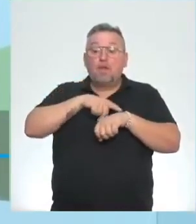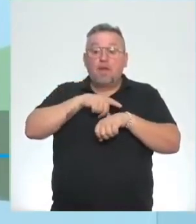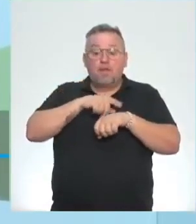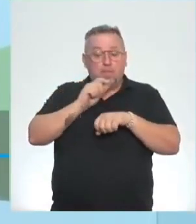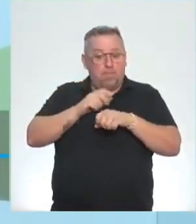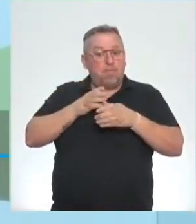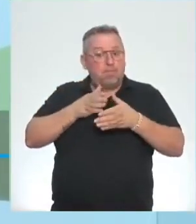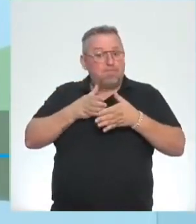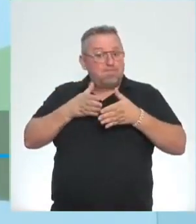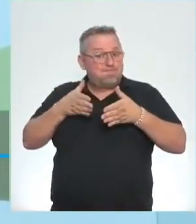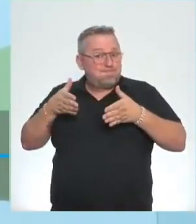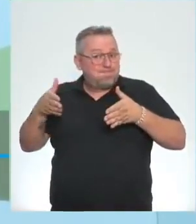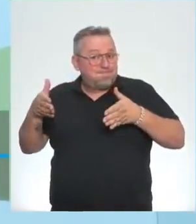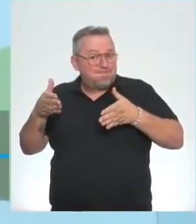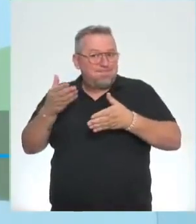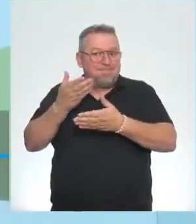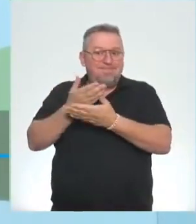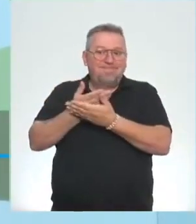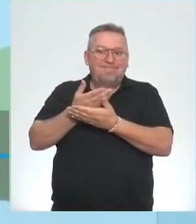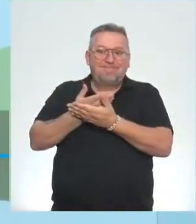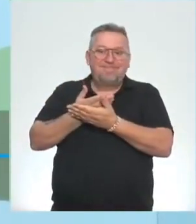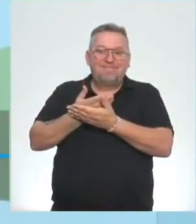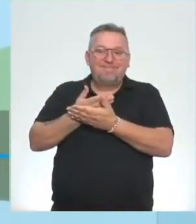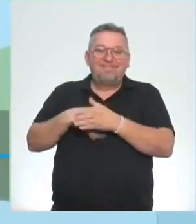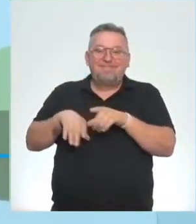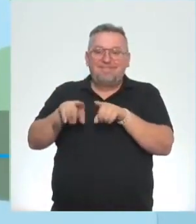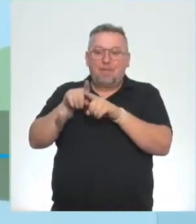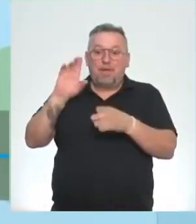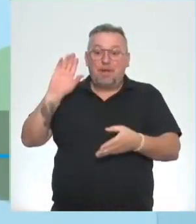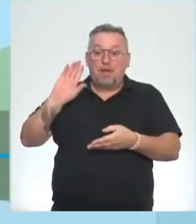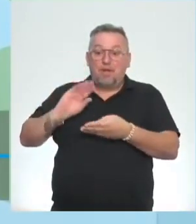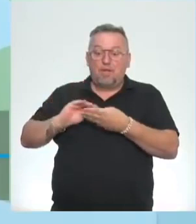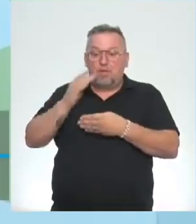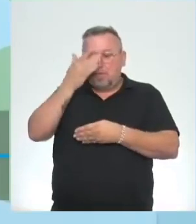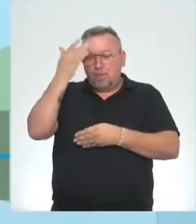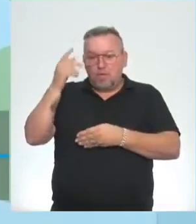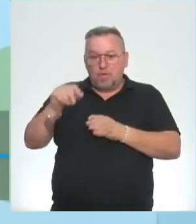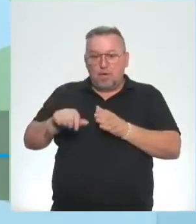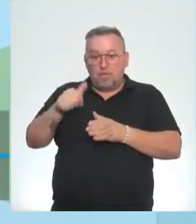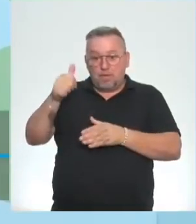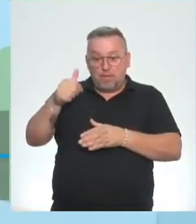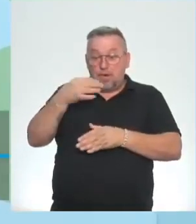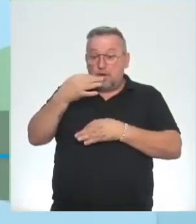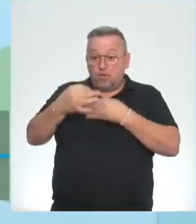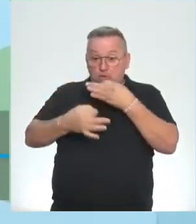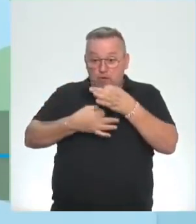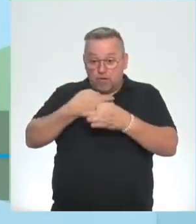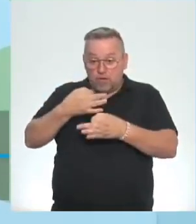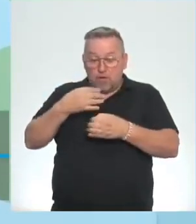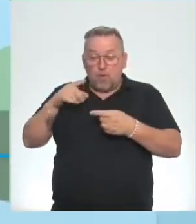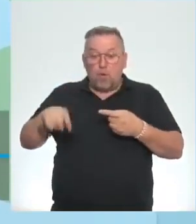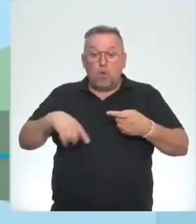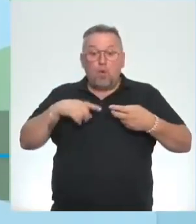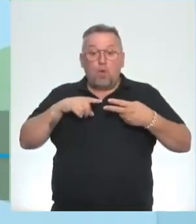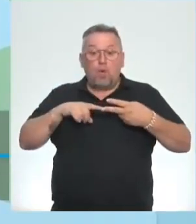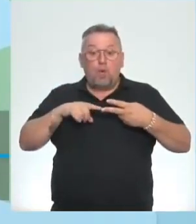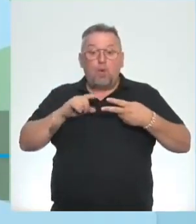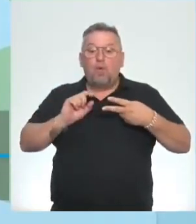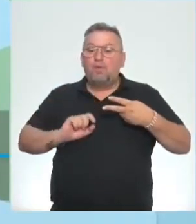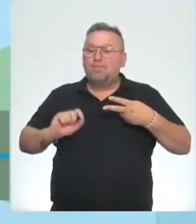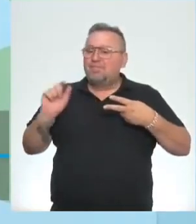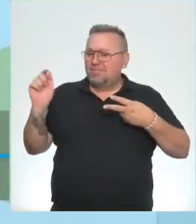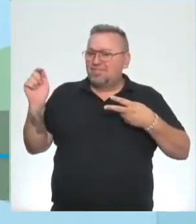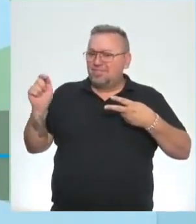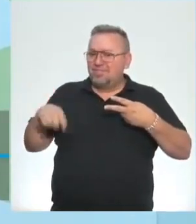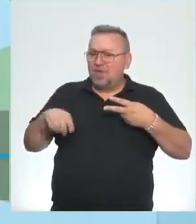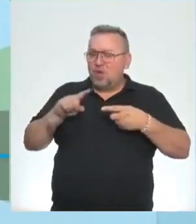ser maior nas aulas. E aqui, em resumo, o pessoal está escrevendo. Na primeira é uma sugestão, na segunda pode